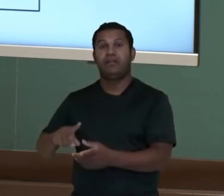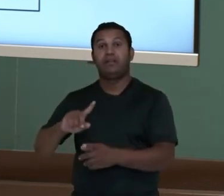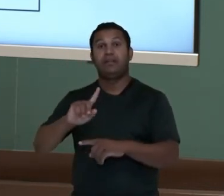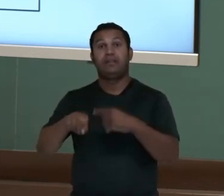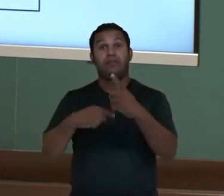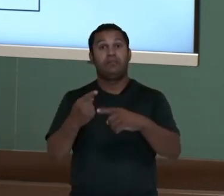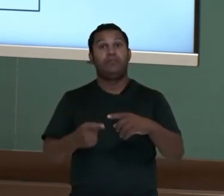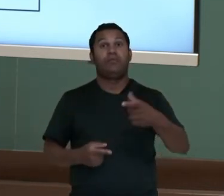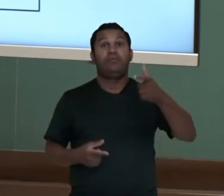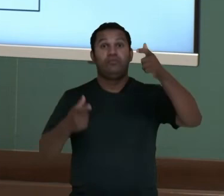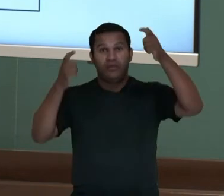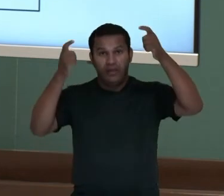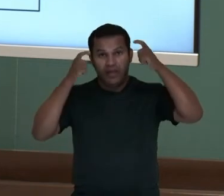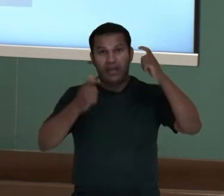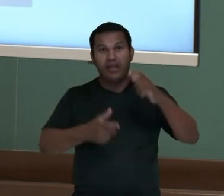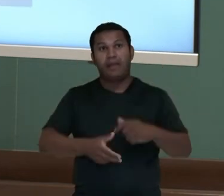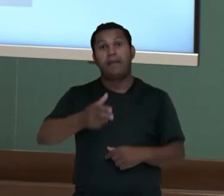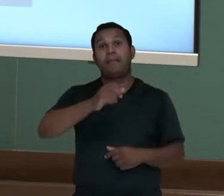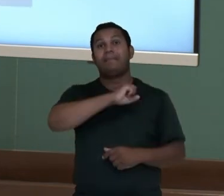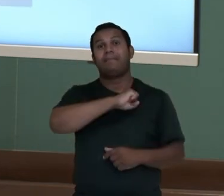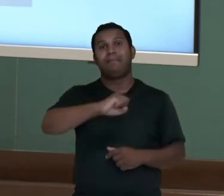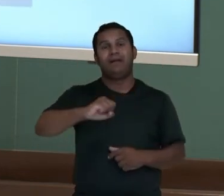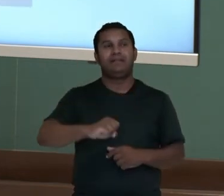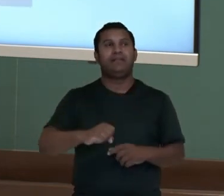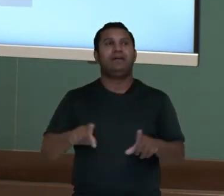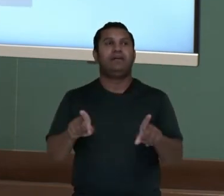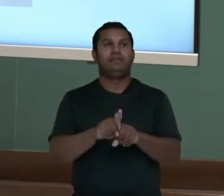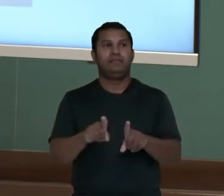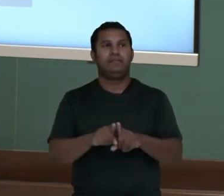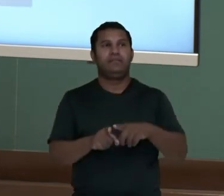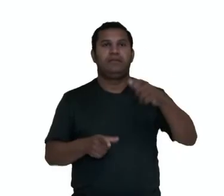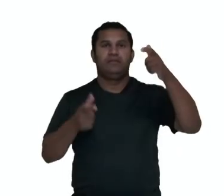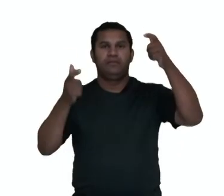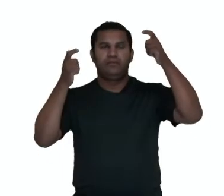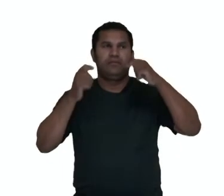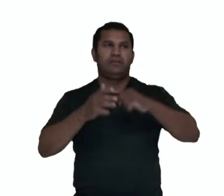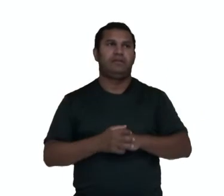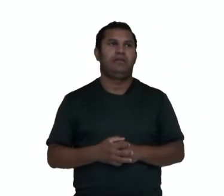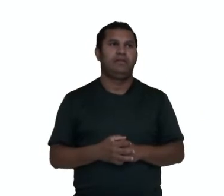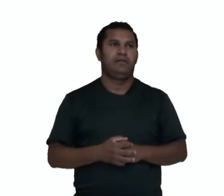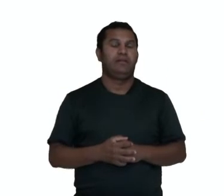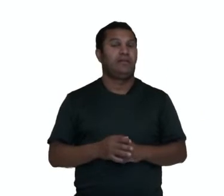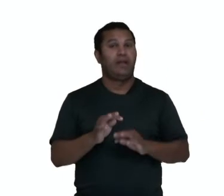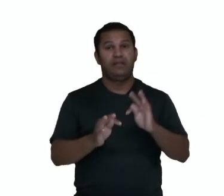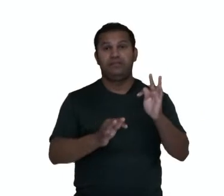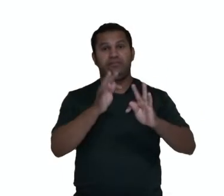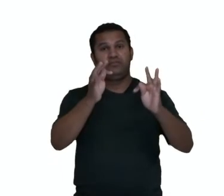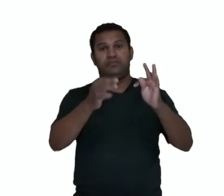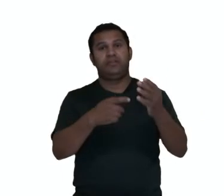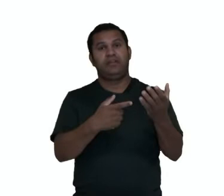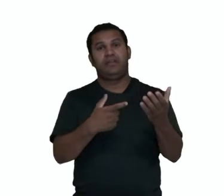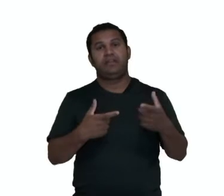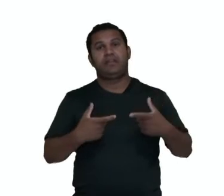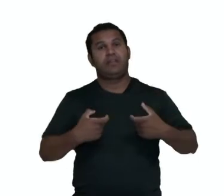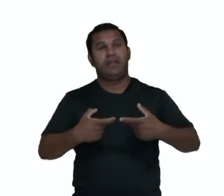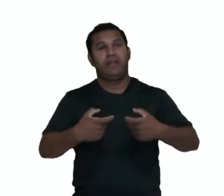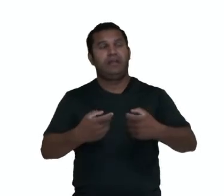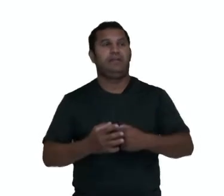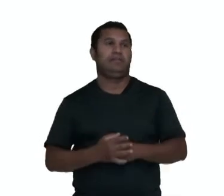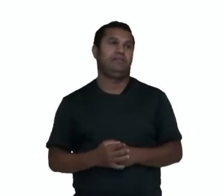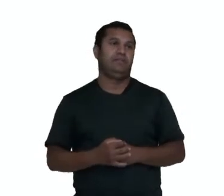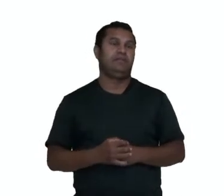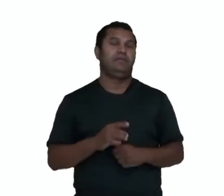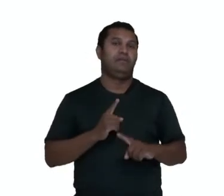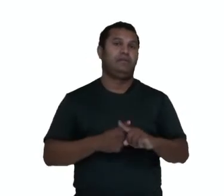a explorar essa região. E aí as tecnologias de guerra, né? Então, após a tomada da cidade de Tenochtitlan,